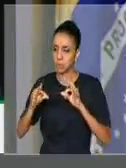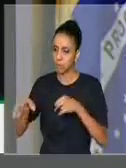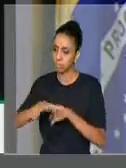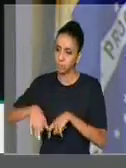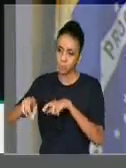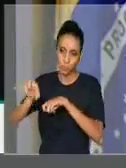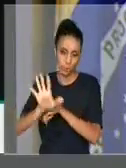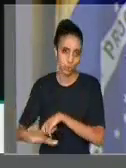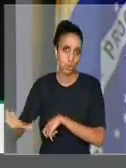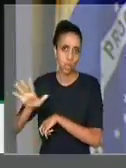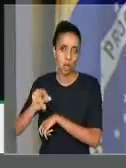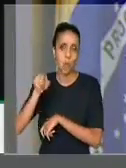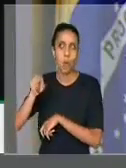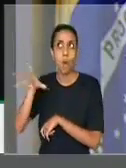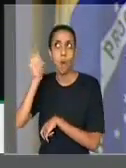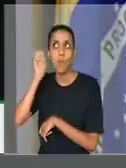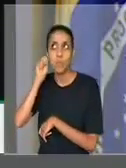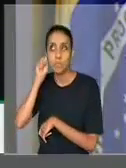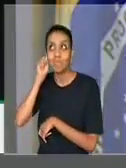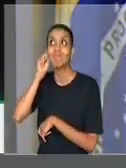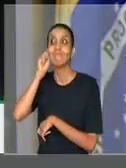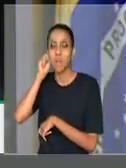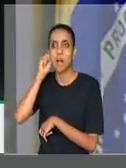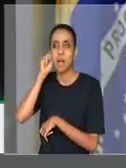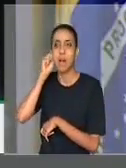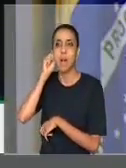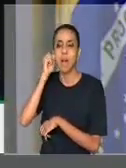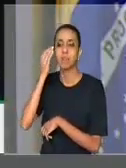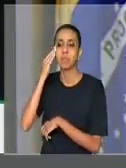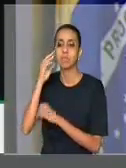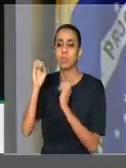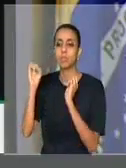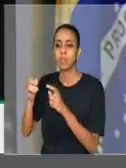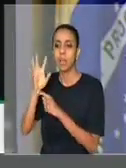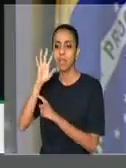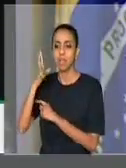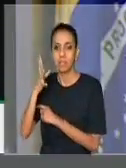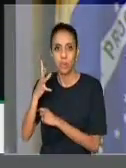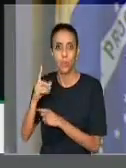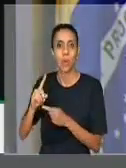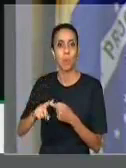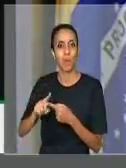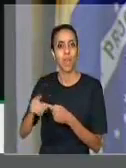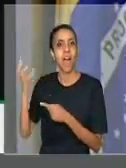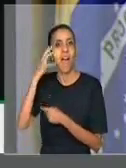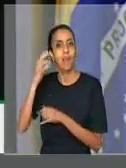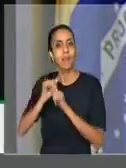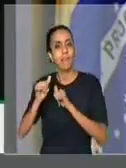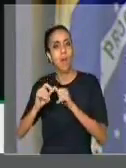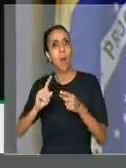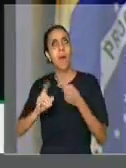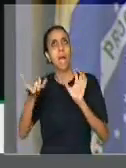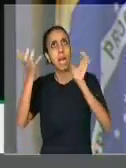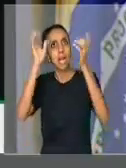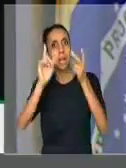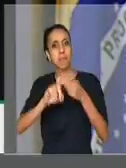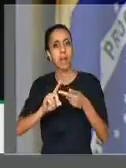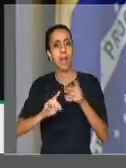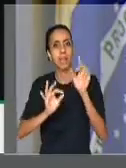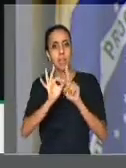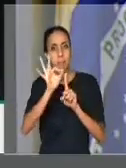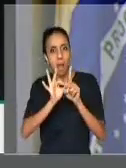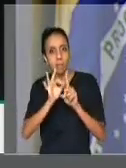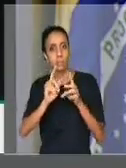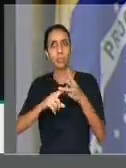a tomar decisões importantes de compras e de vendas e de informações de clima de temperatura de chuva então é uma rádio